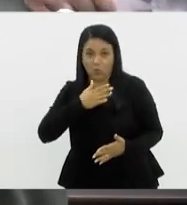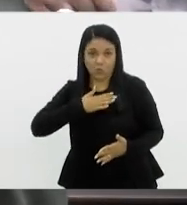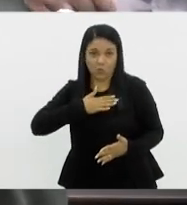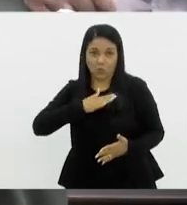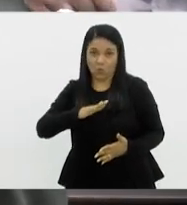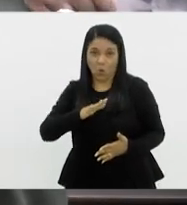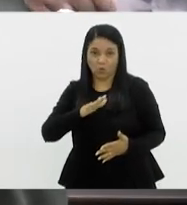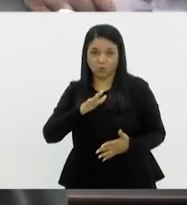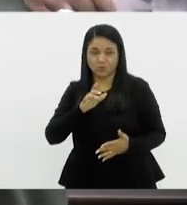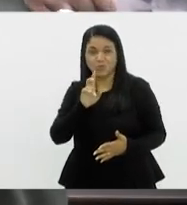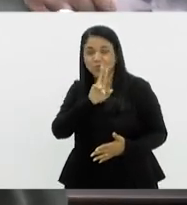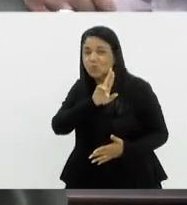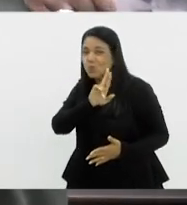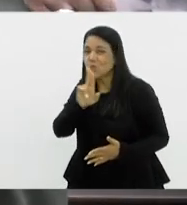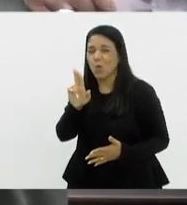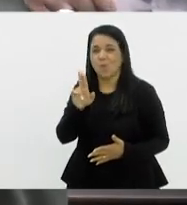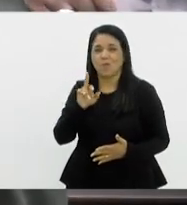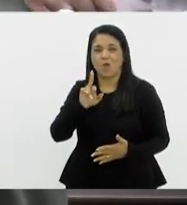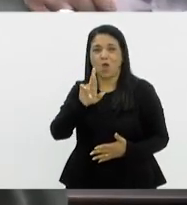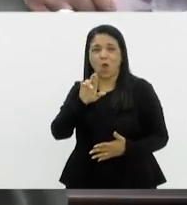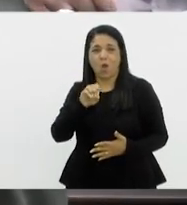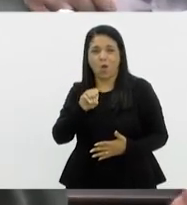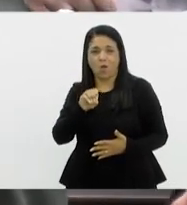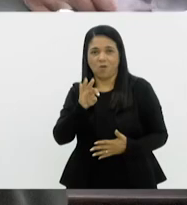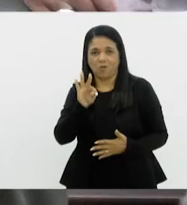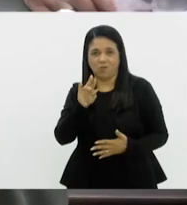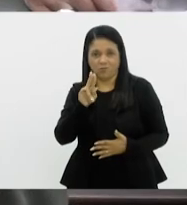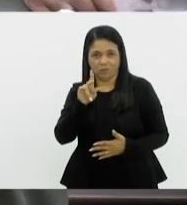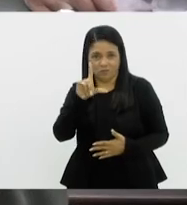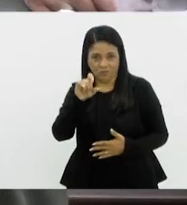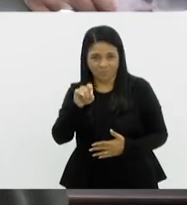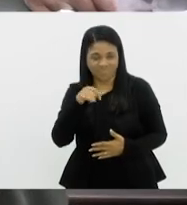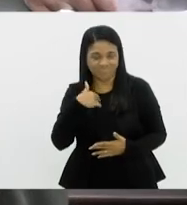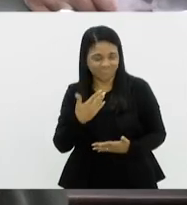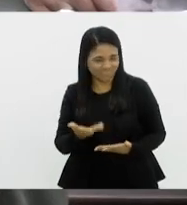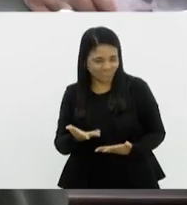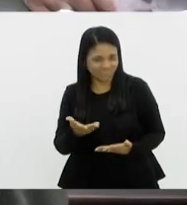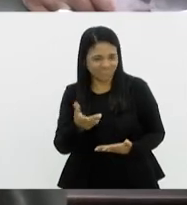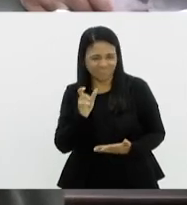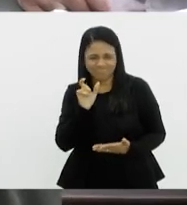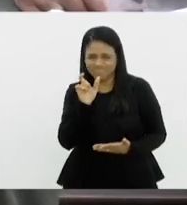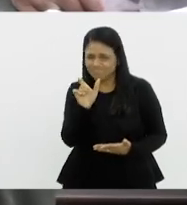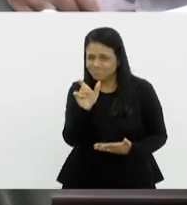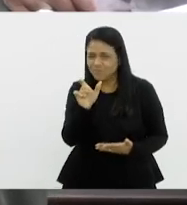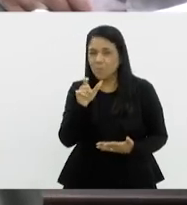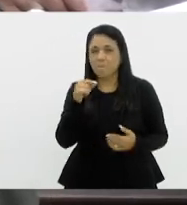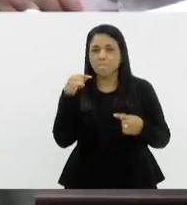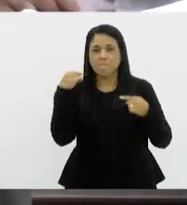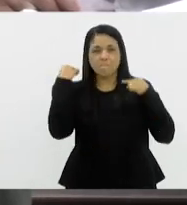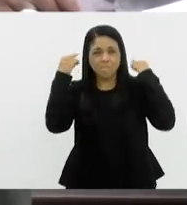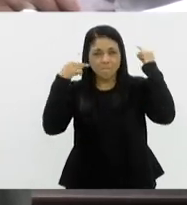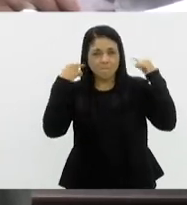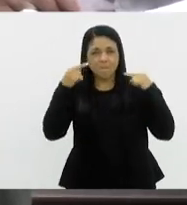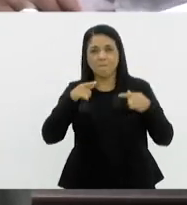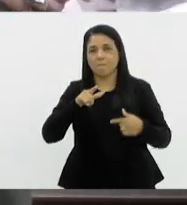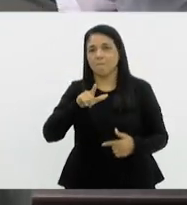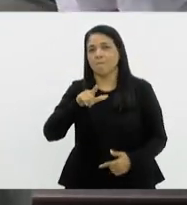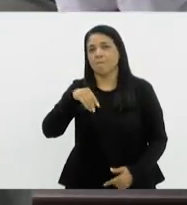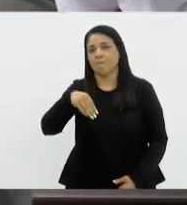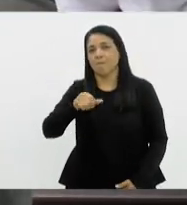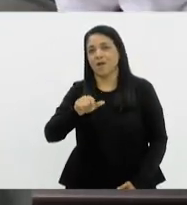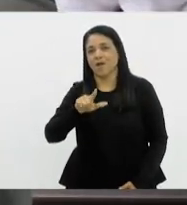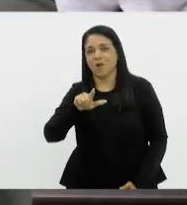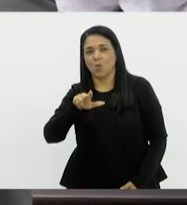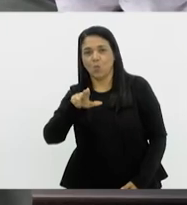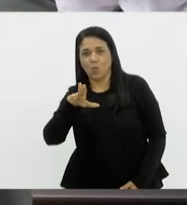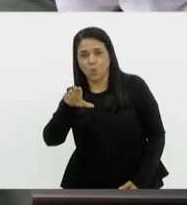do rótulo. Para entrar em dia. A palavra maluco... É um termo depreciativo.